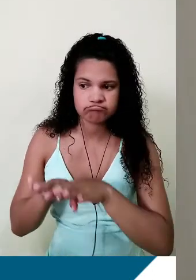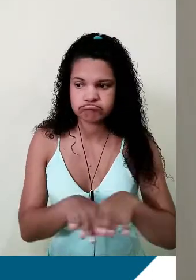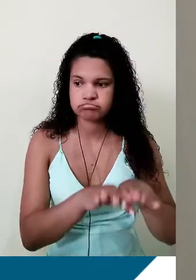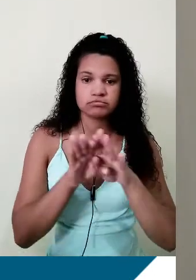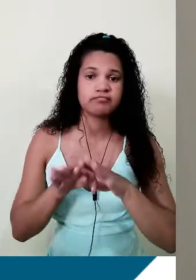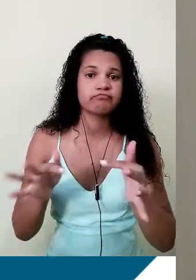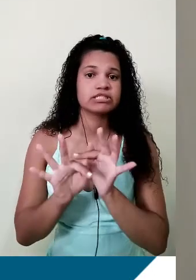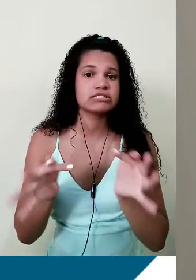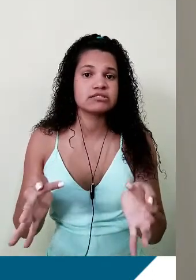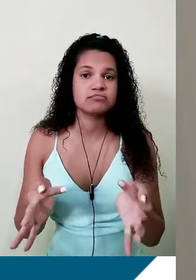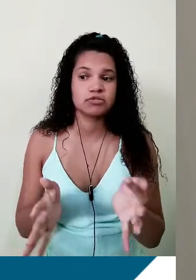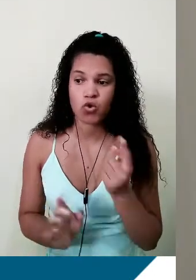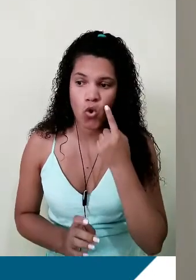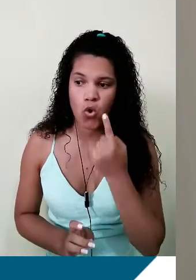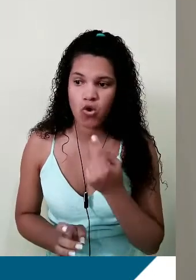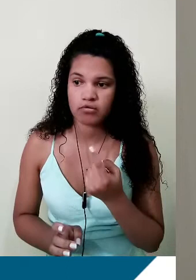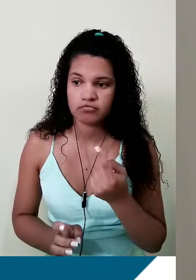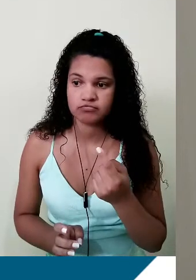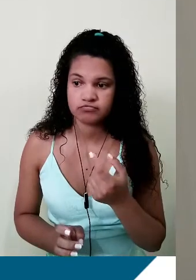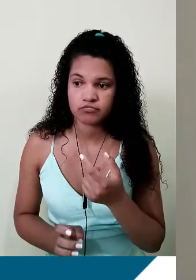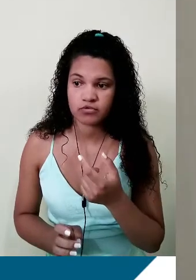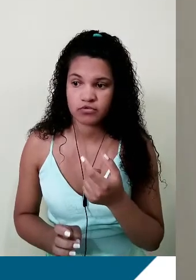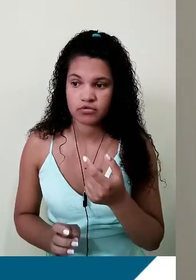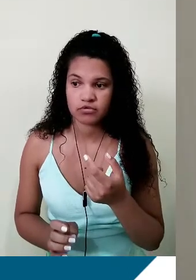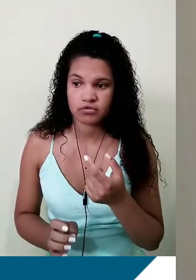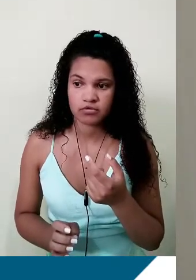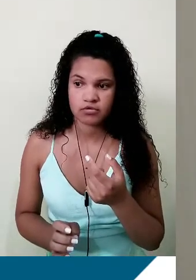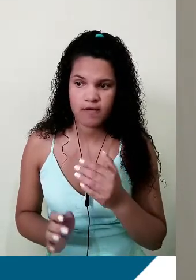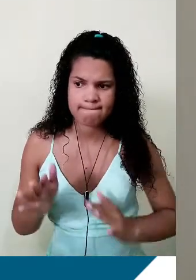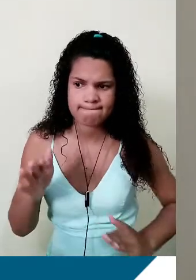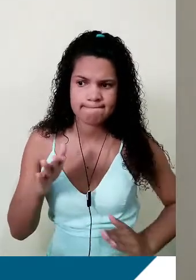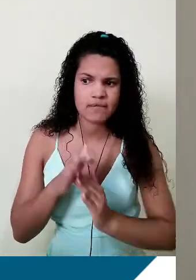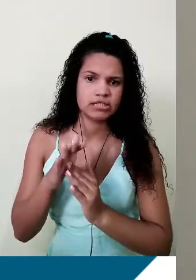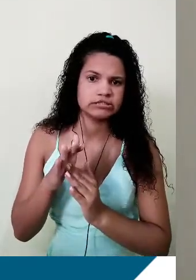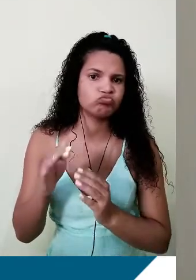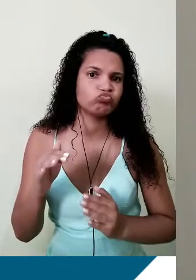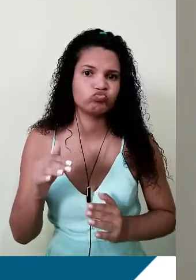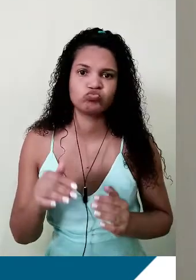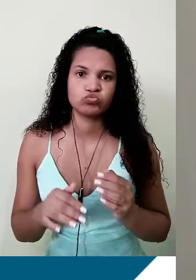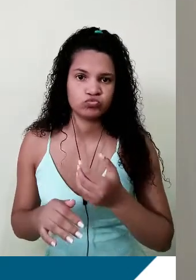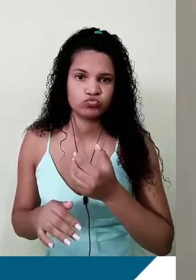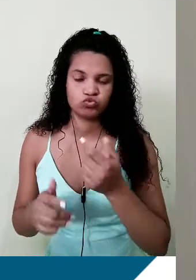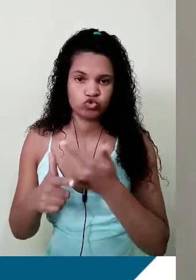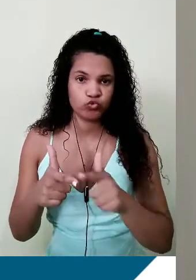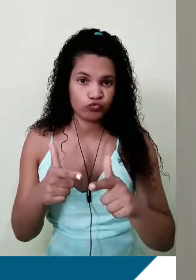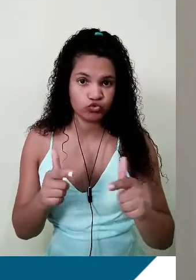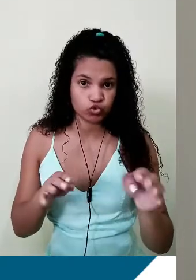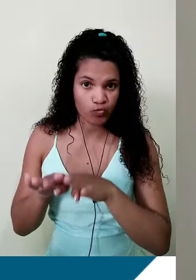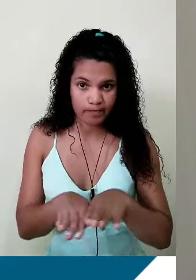igualdade por 20, que é o máximo divisor comum, e isso nos dará